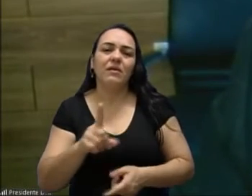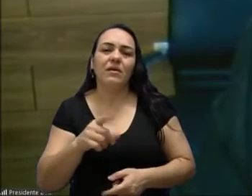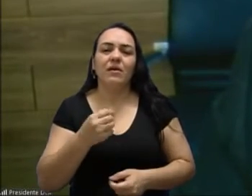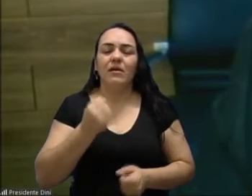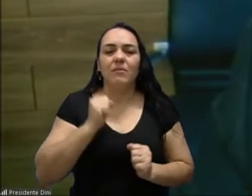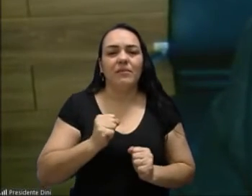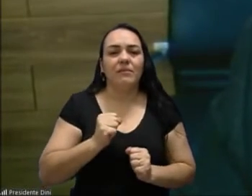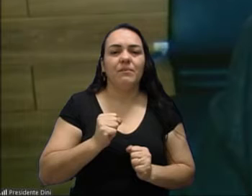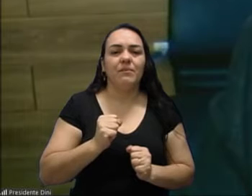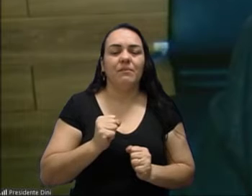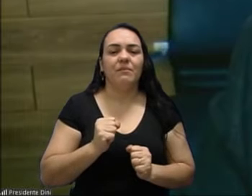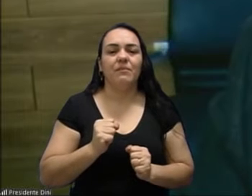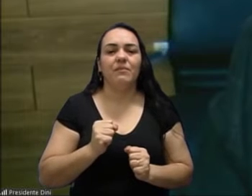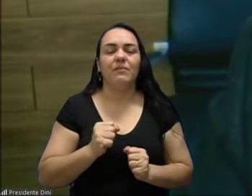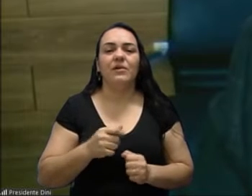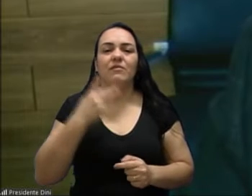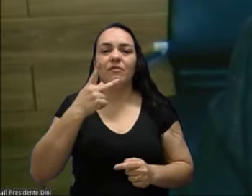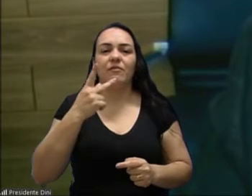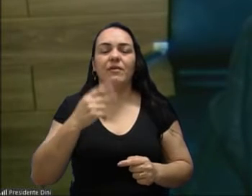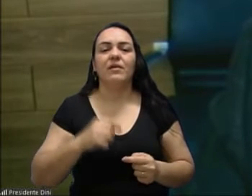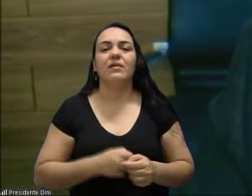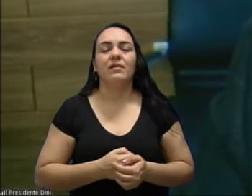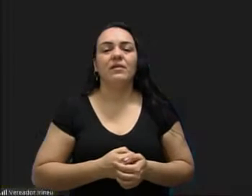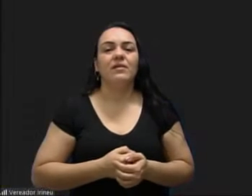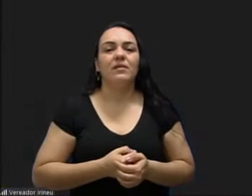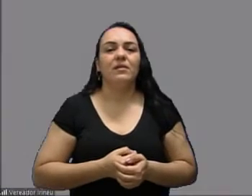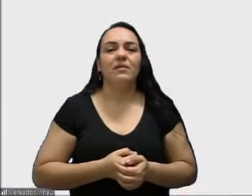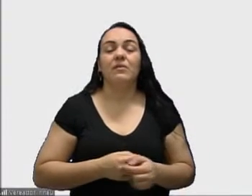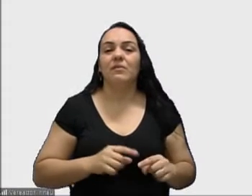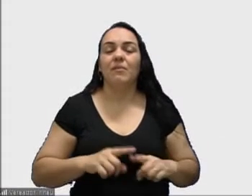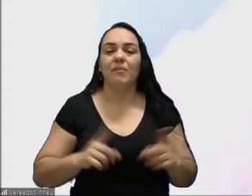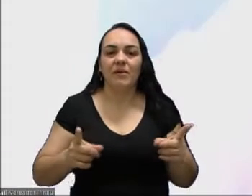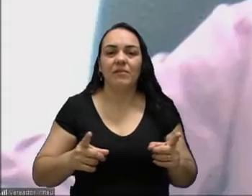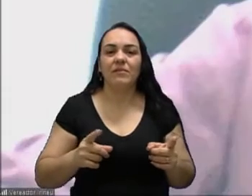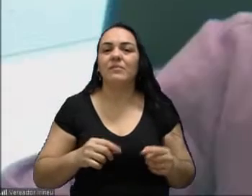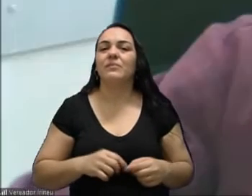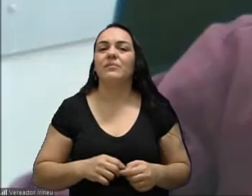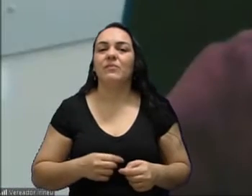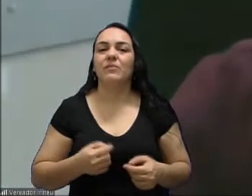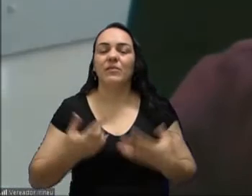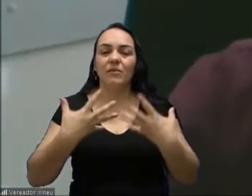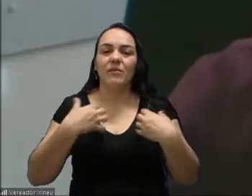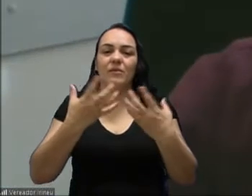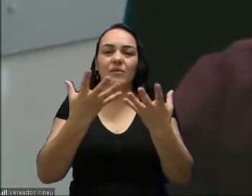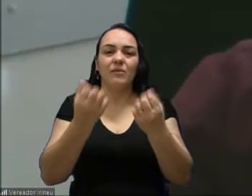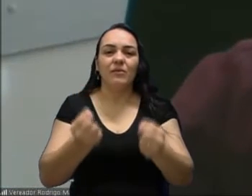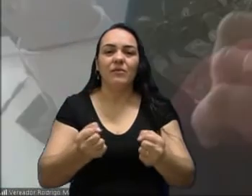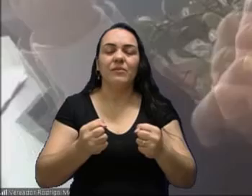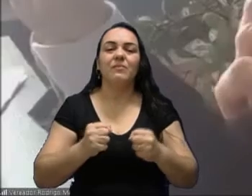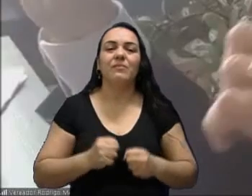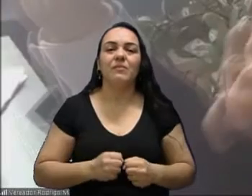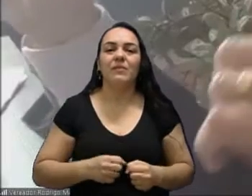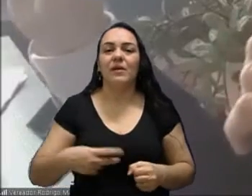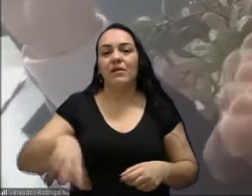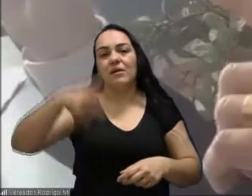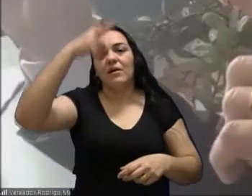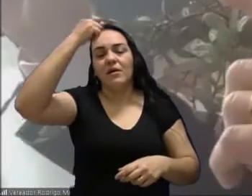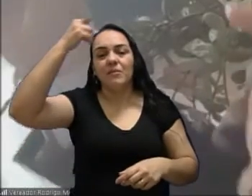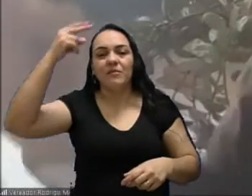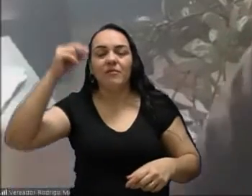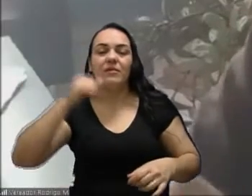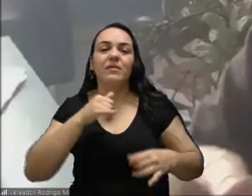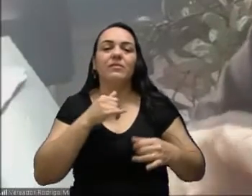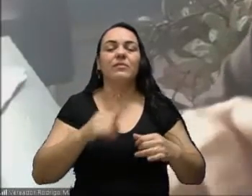qual seria o encaminhamento que senhor queria dar? Nesse caso, presidente, segundo a prefeitura acabou de